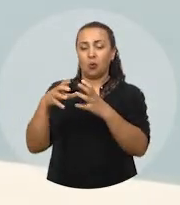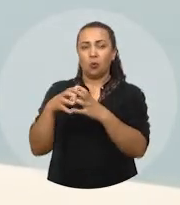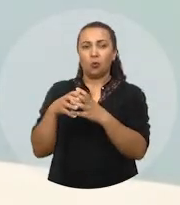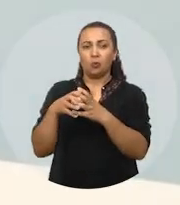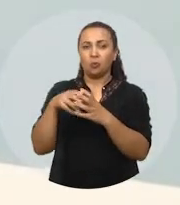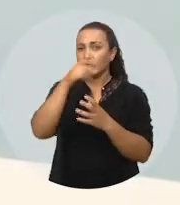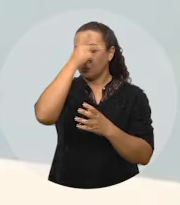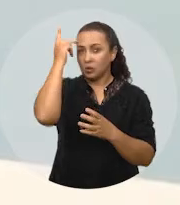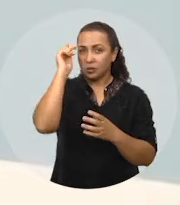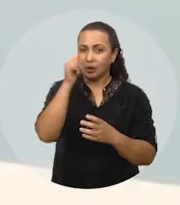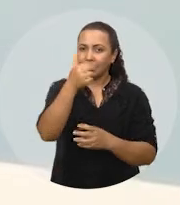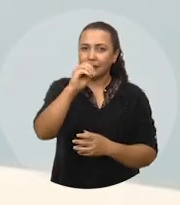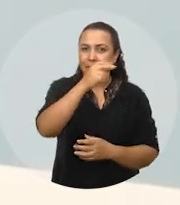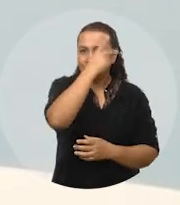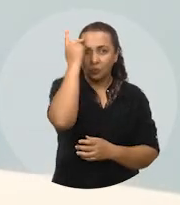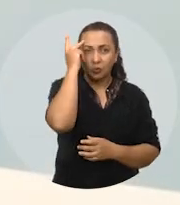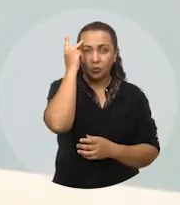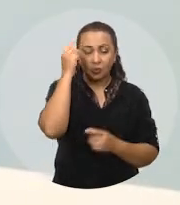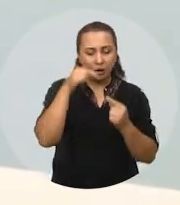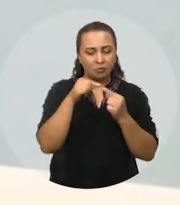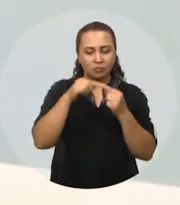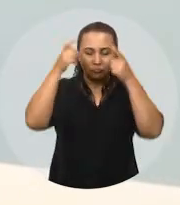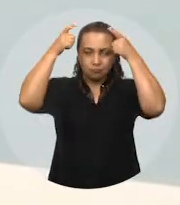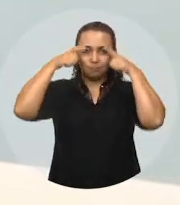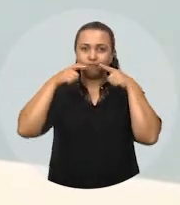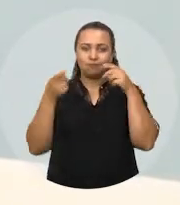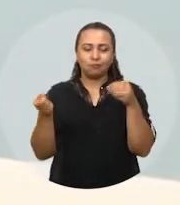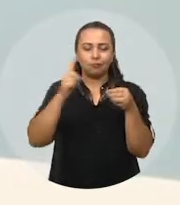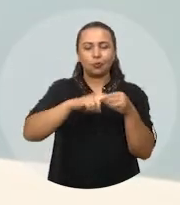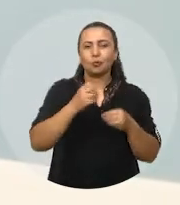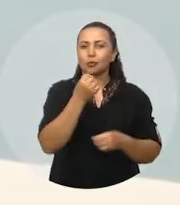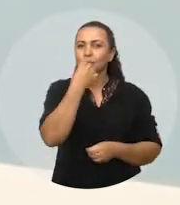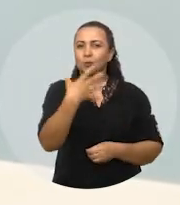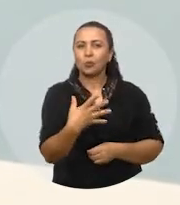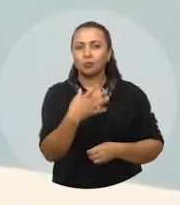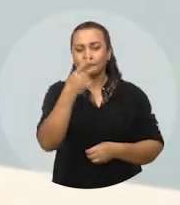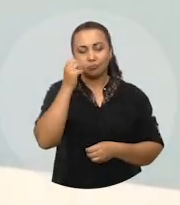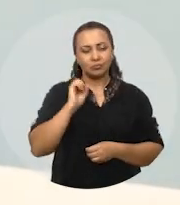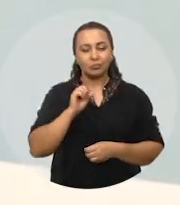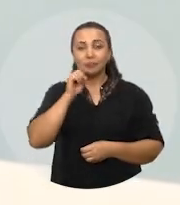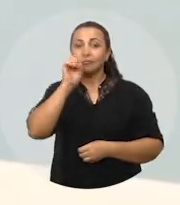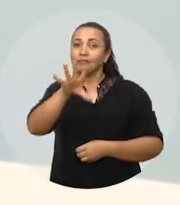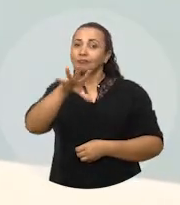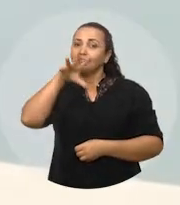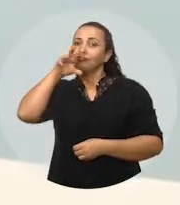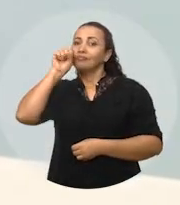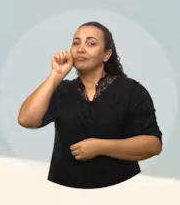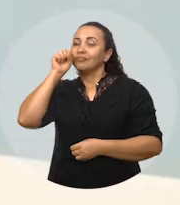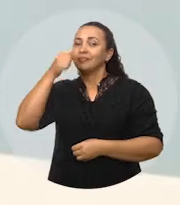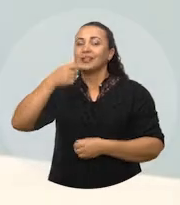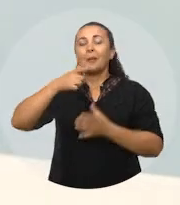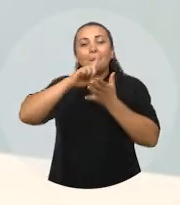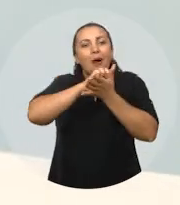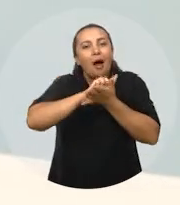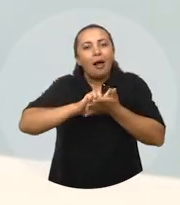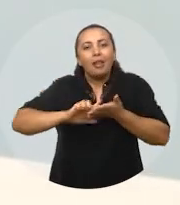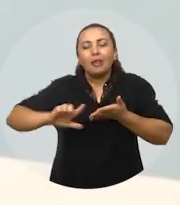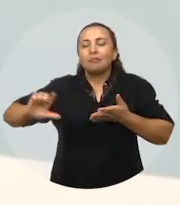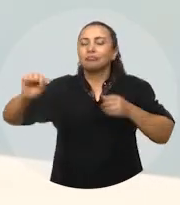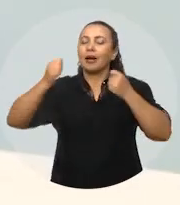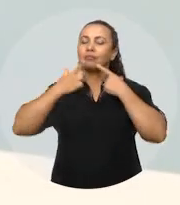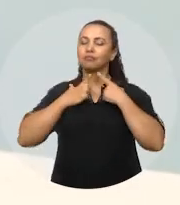10, a aplicação do elmo trouxe um benefício imediato na oxigenação e um conforto na